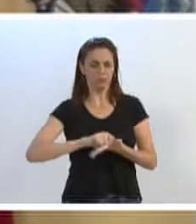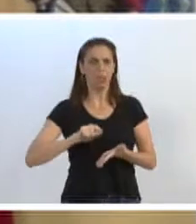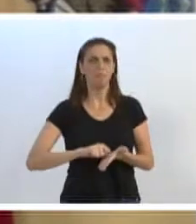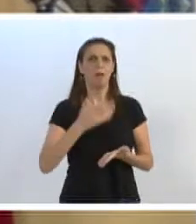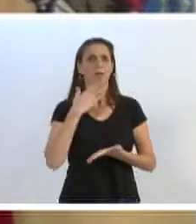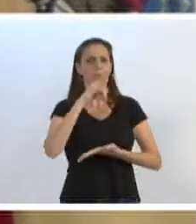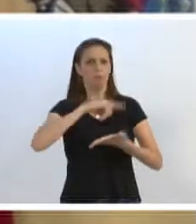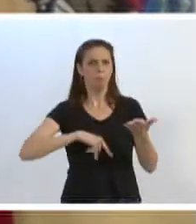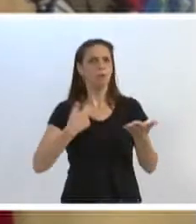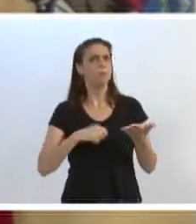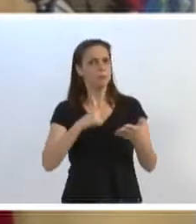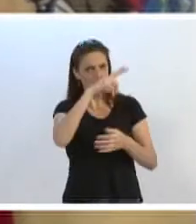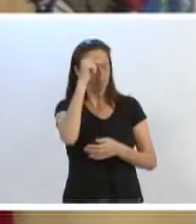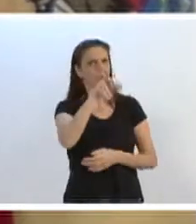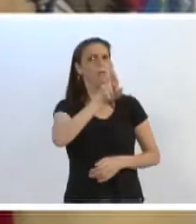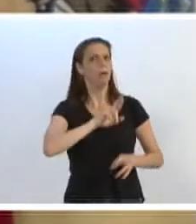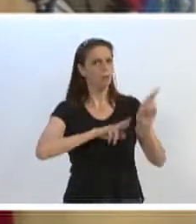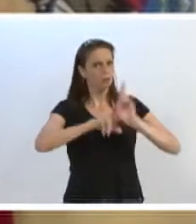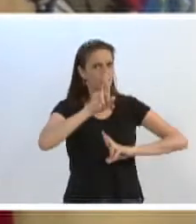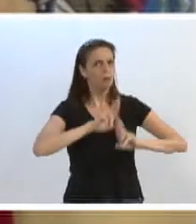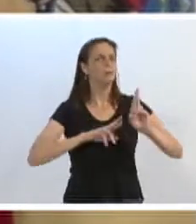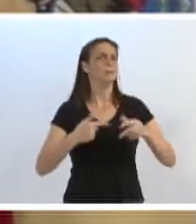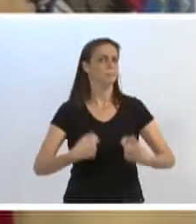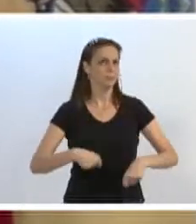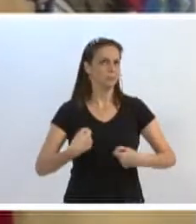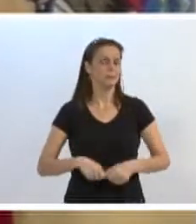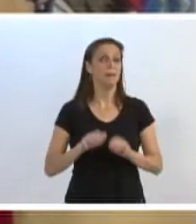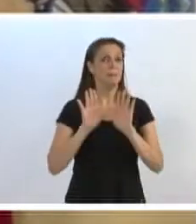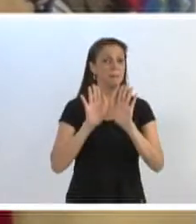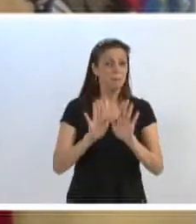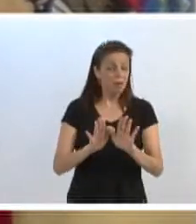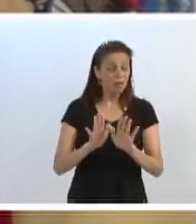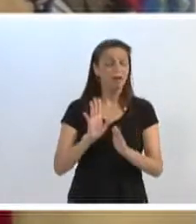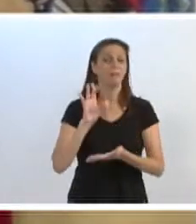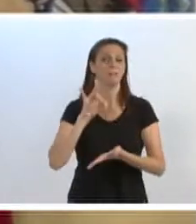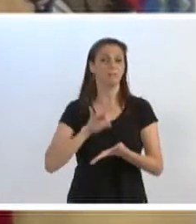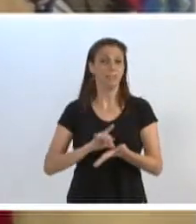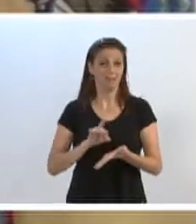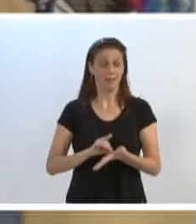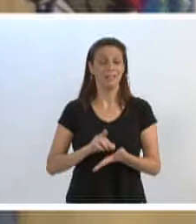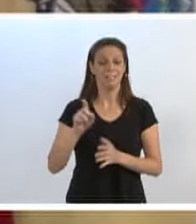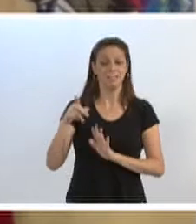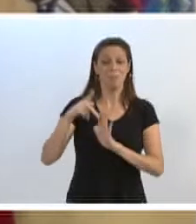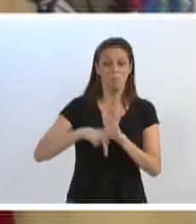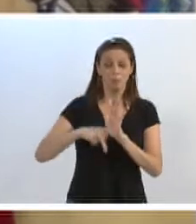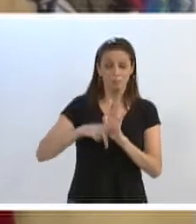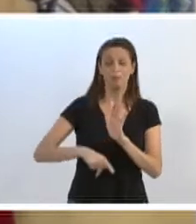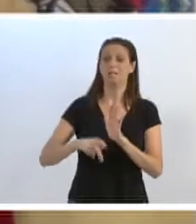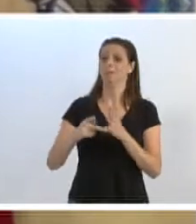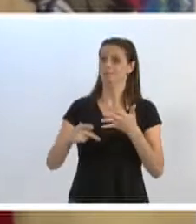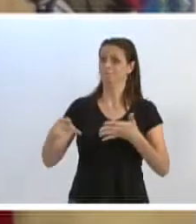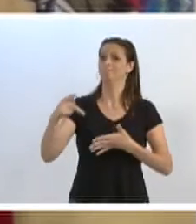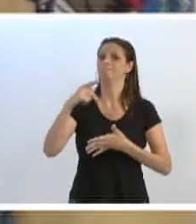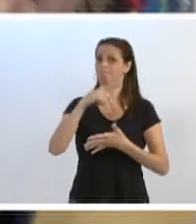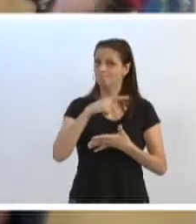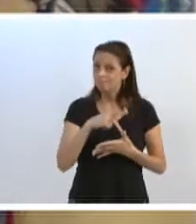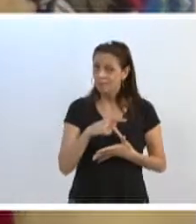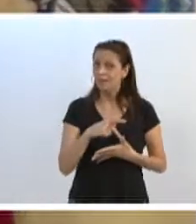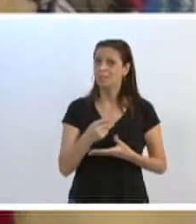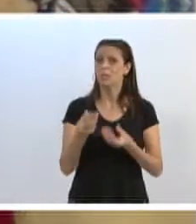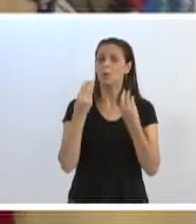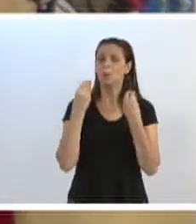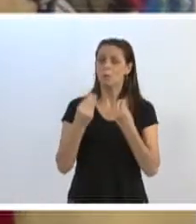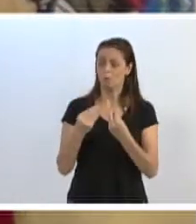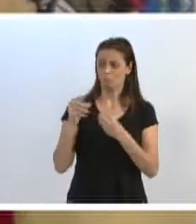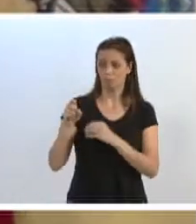pedir as respostas, mas vejo, sobretudo, que em relação a essa situação é uma questão de prioridade. Então, vai se tirar dos professores que estão lá com